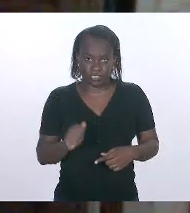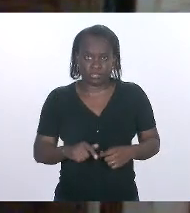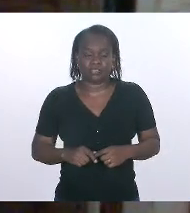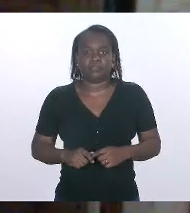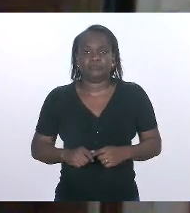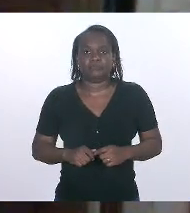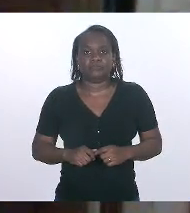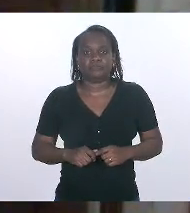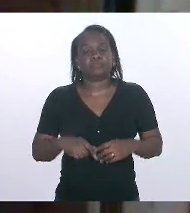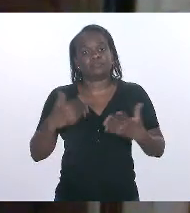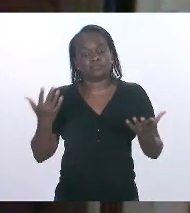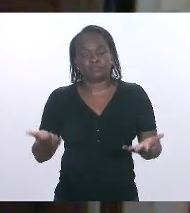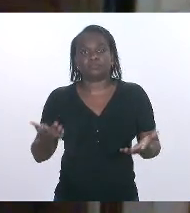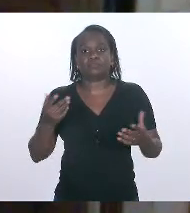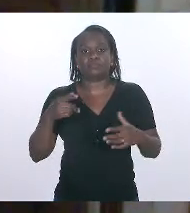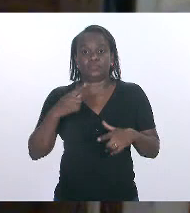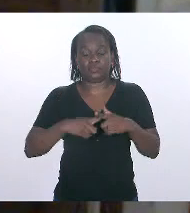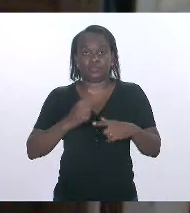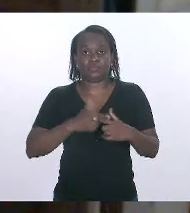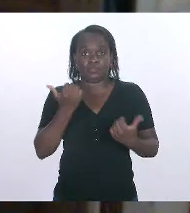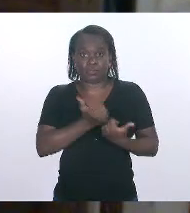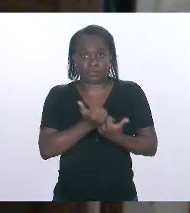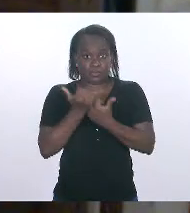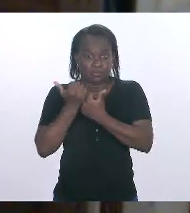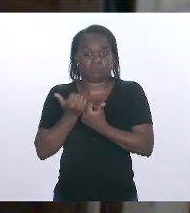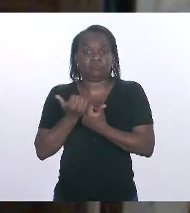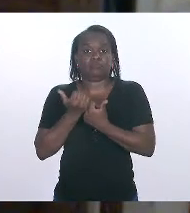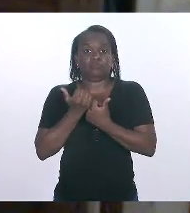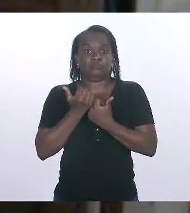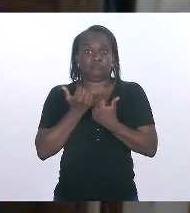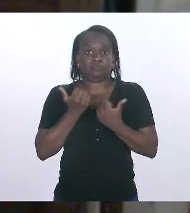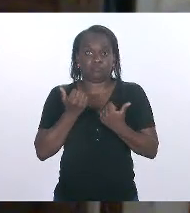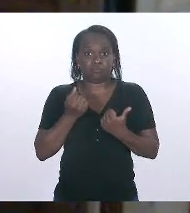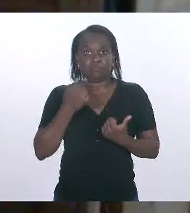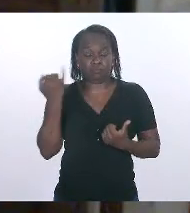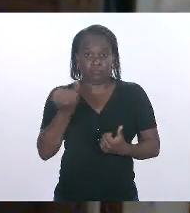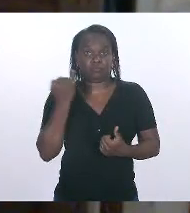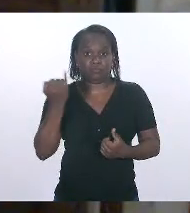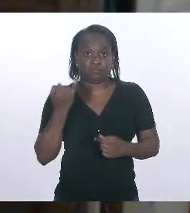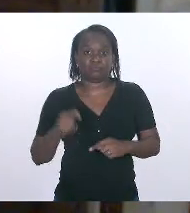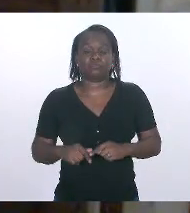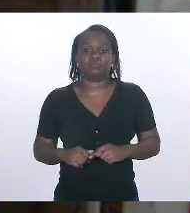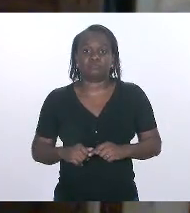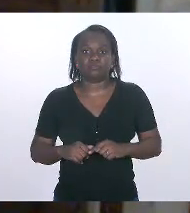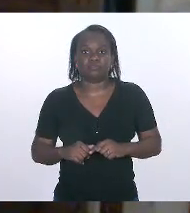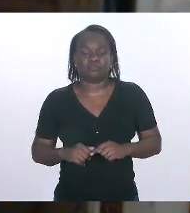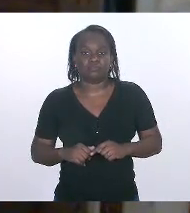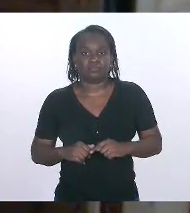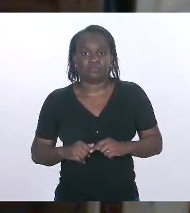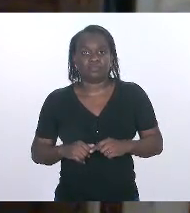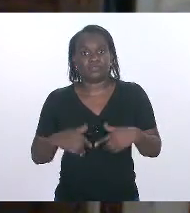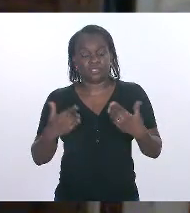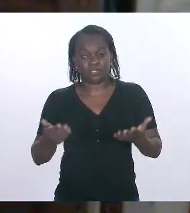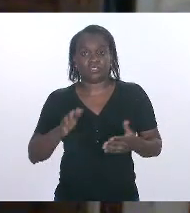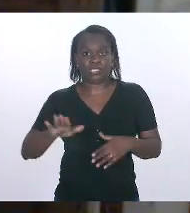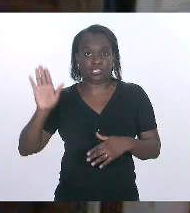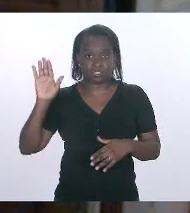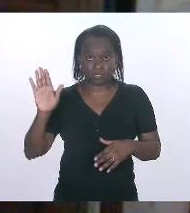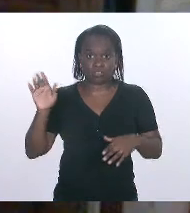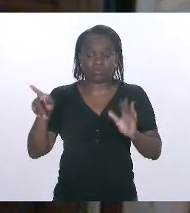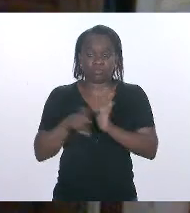né? Que é um apoio absolutamente importante, né? Para a